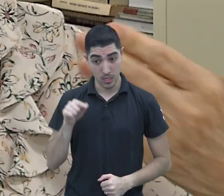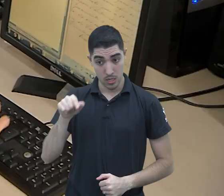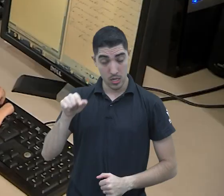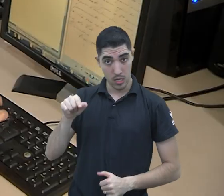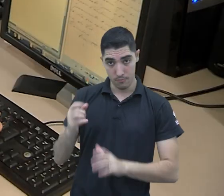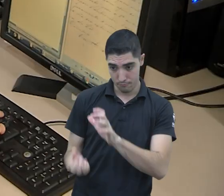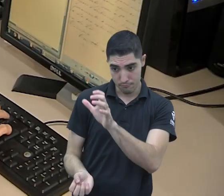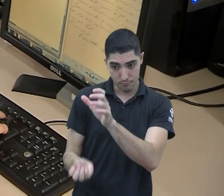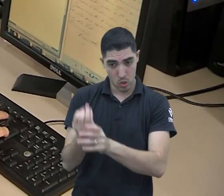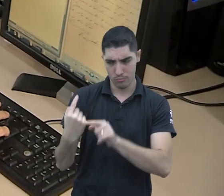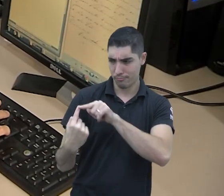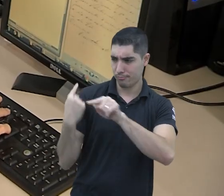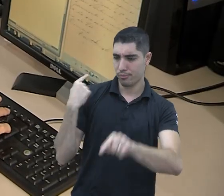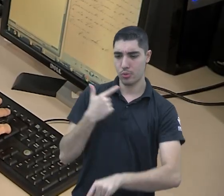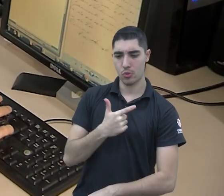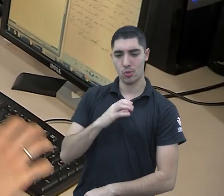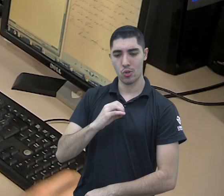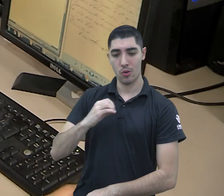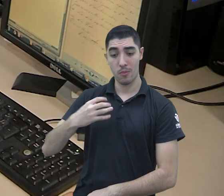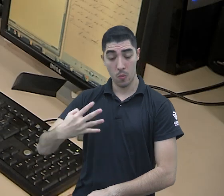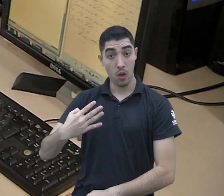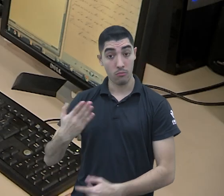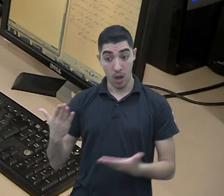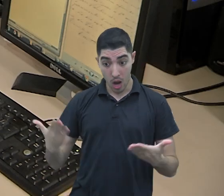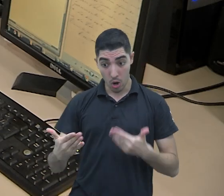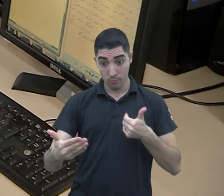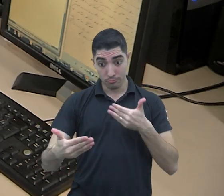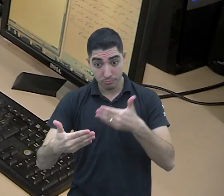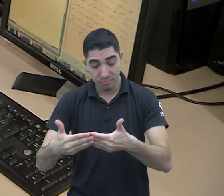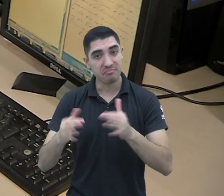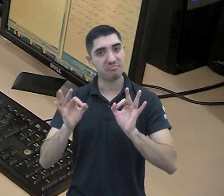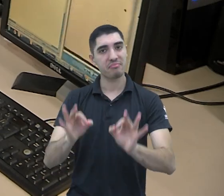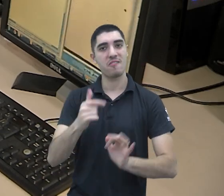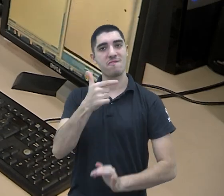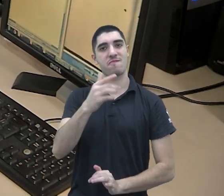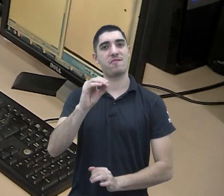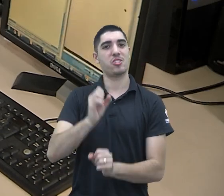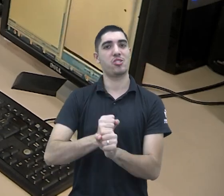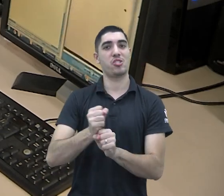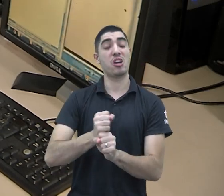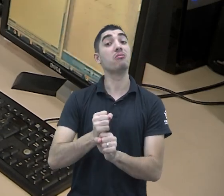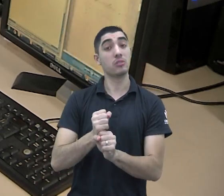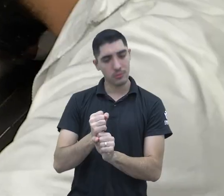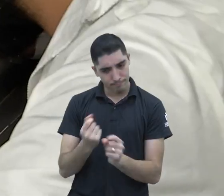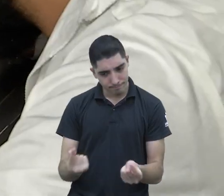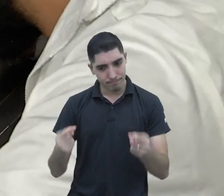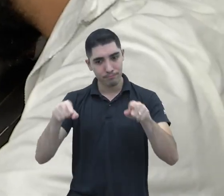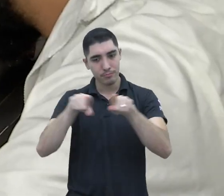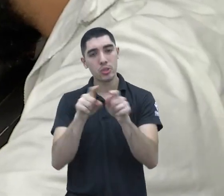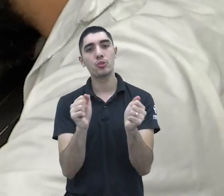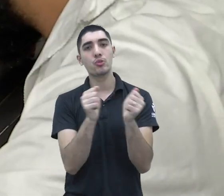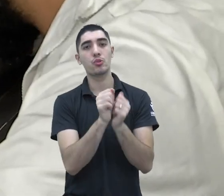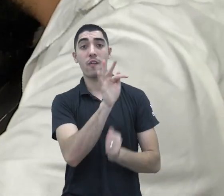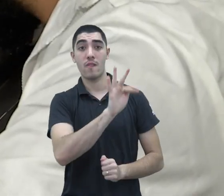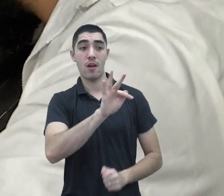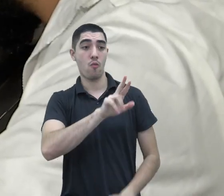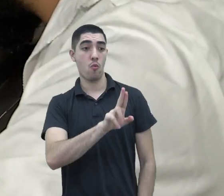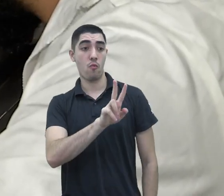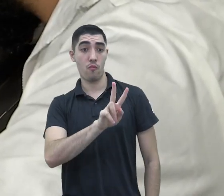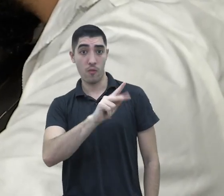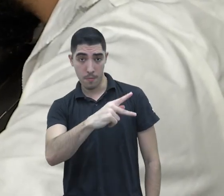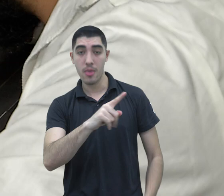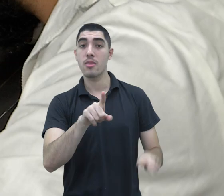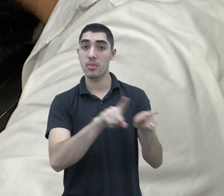rua. Criado em 2004, o Pró-Memória completa 20 anos e é fruto de uma parceria com